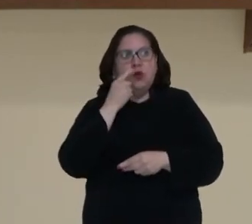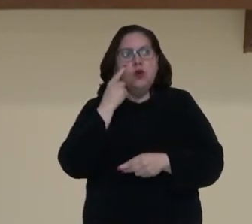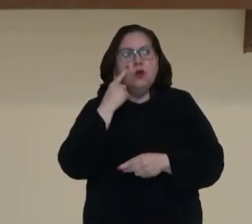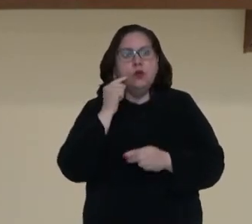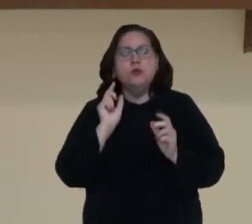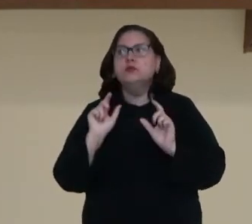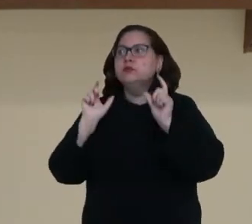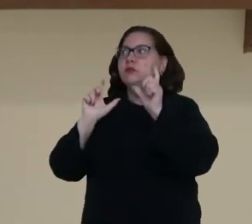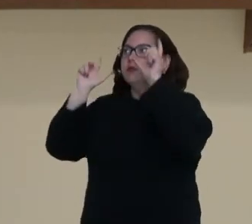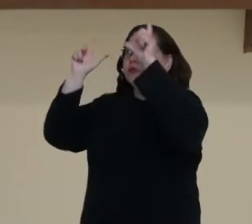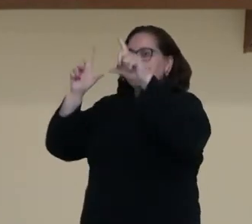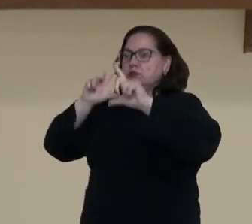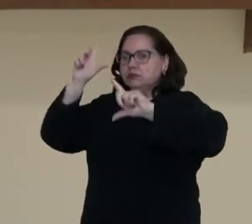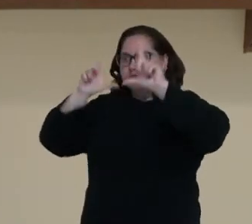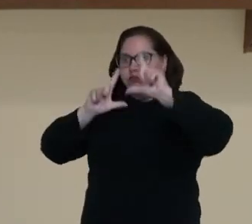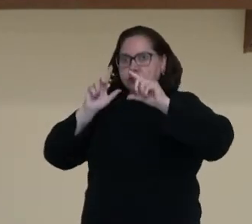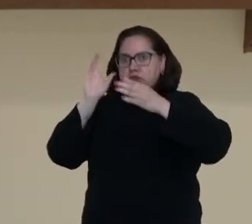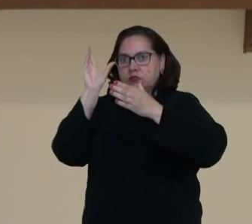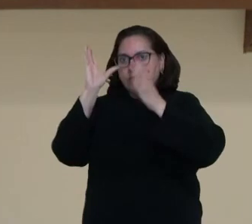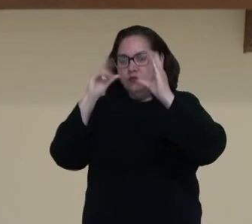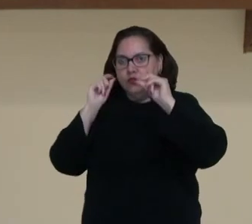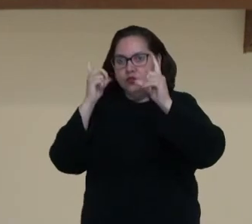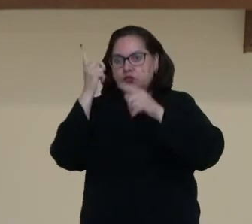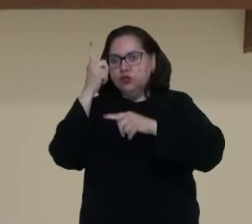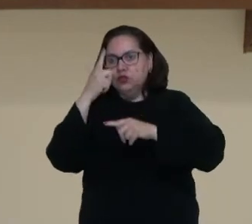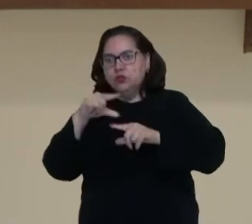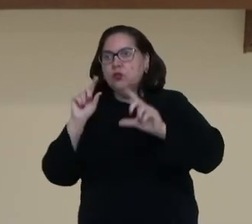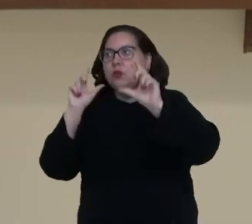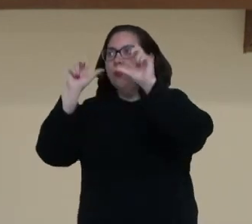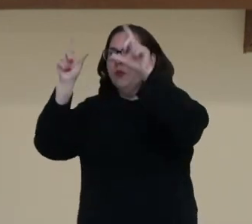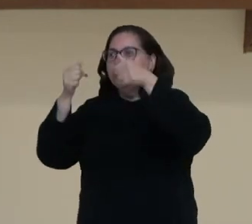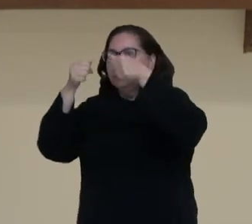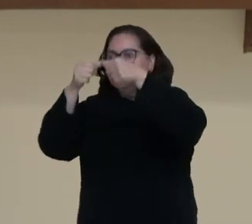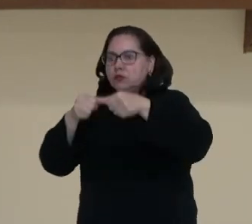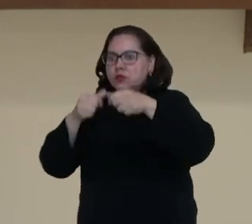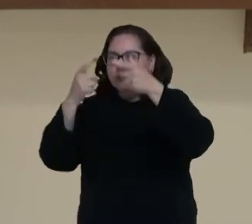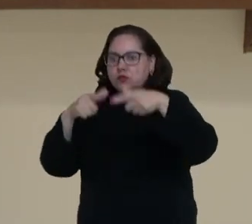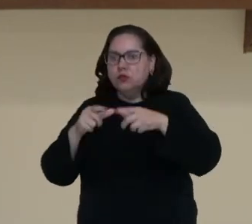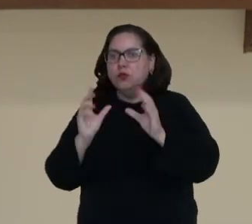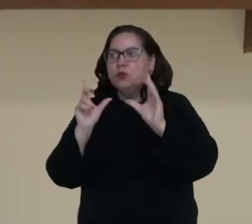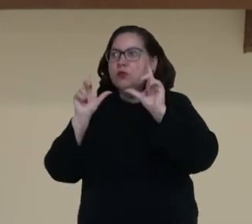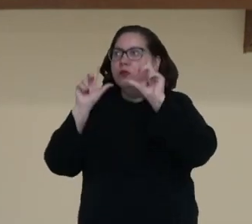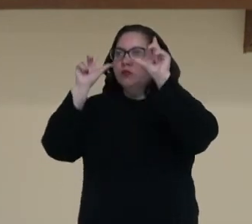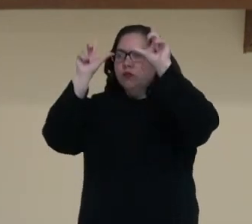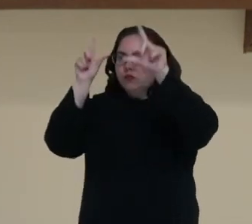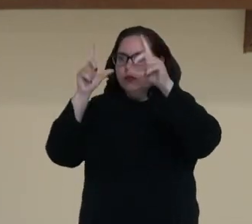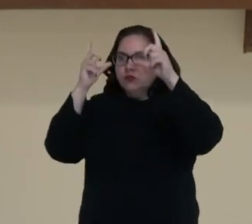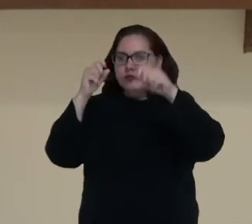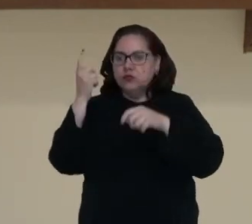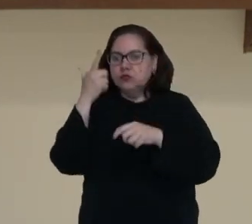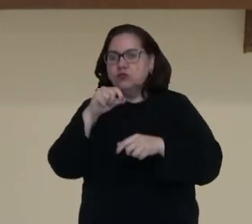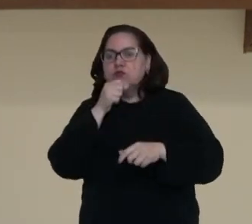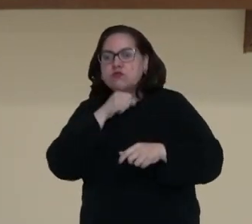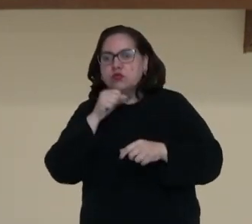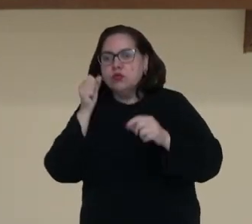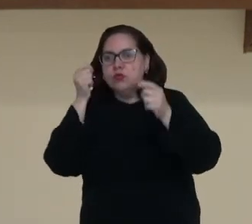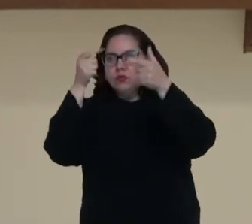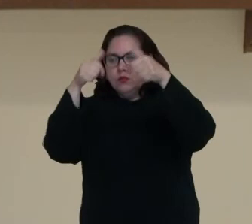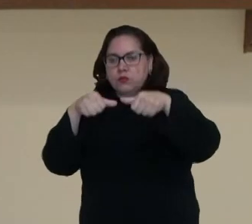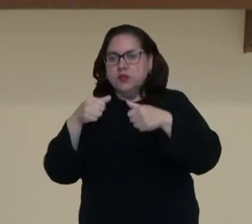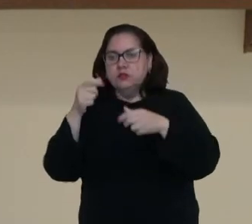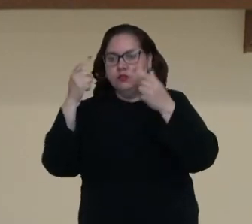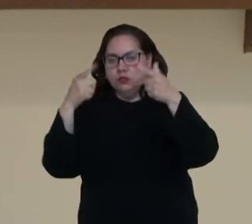bota o retrato do velho outra vez, bota no mesmo lugar, bota o retrato do velho outra vez, bota no